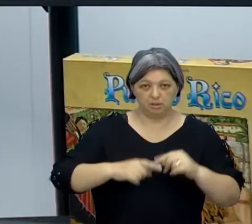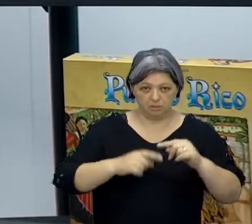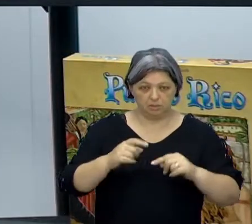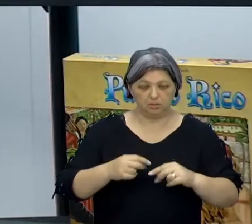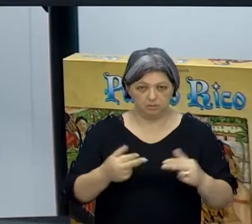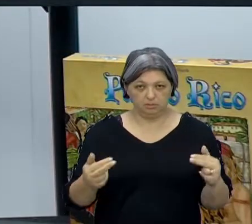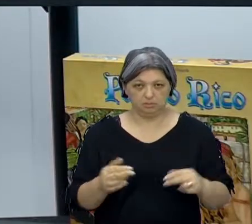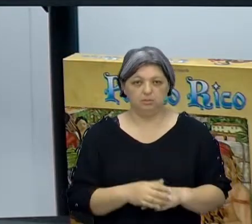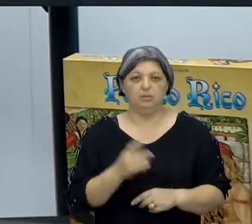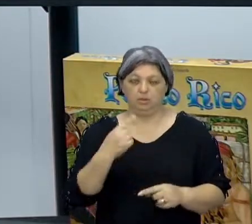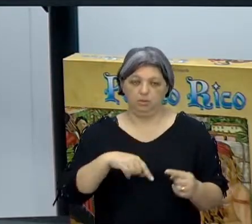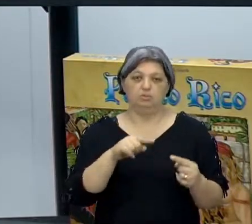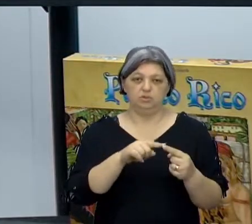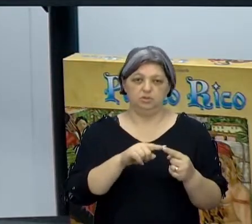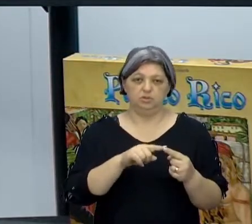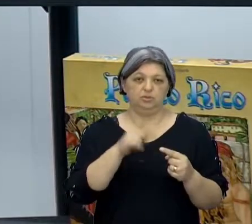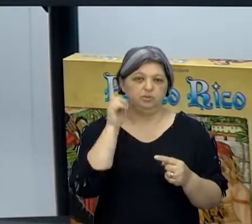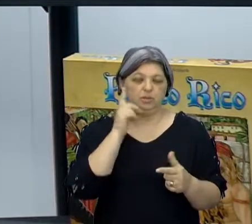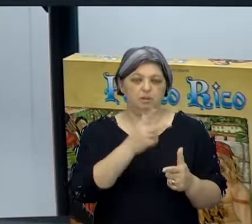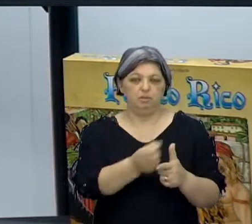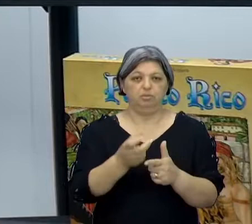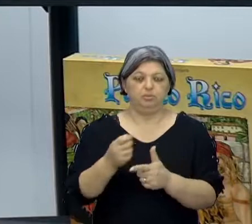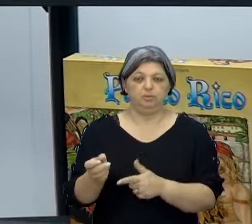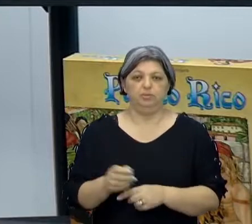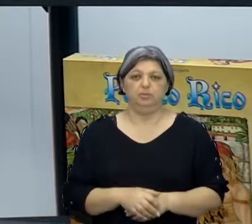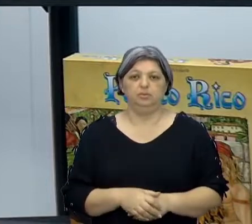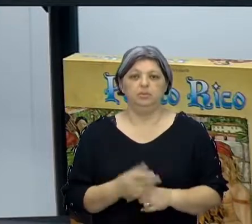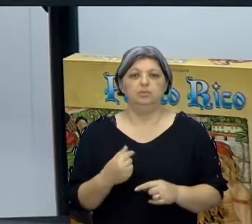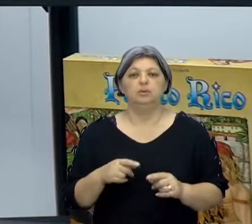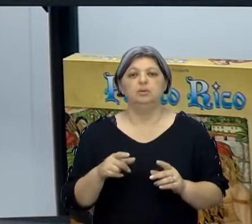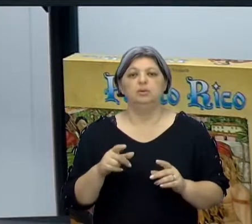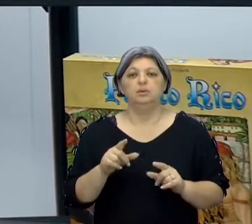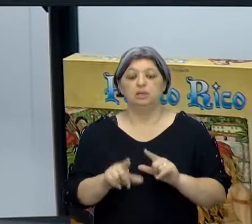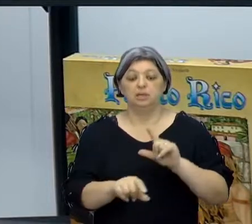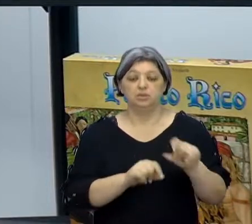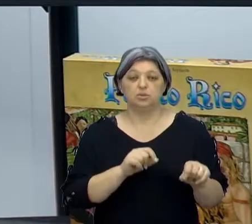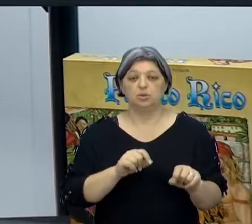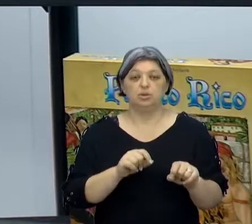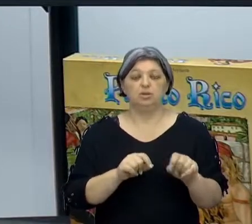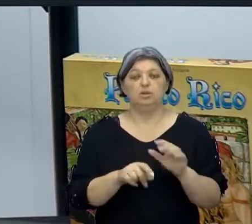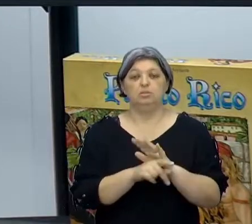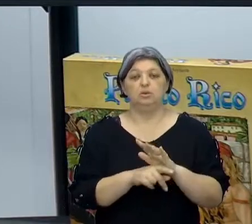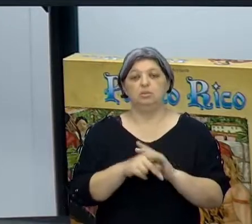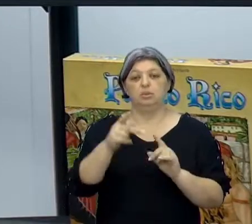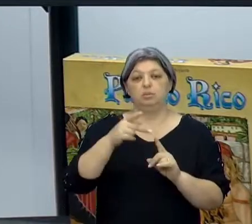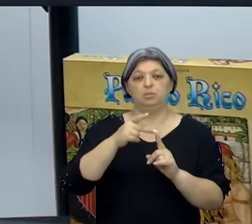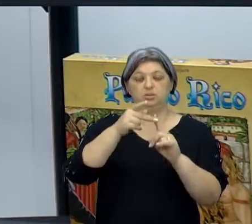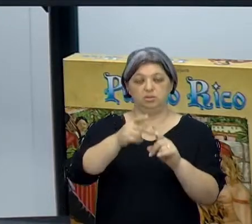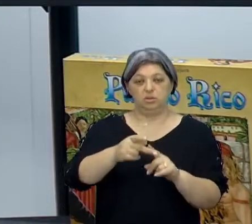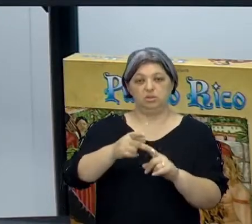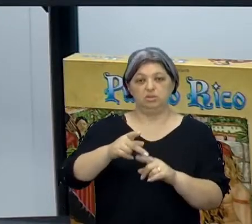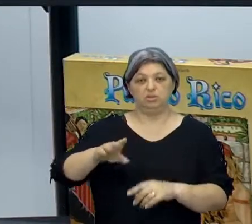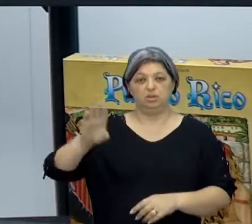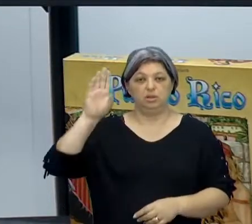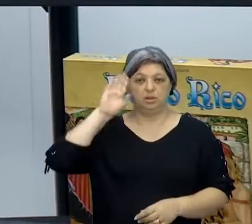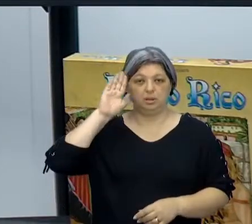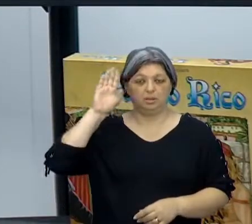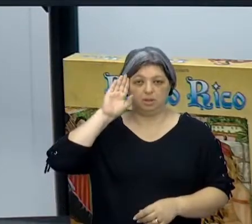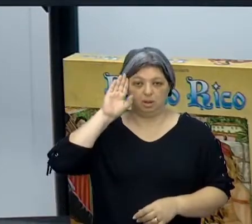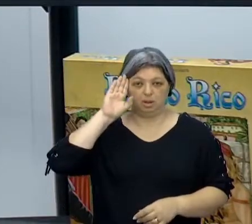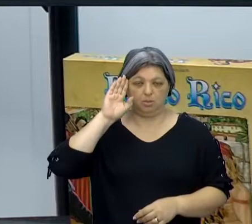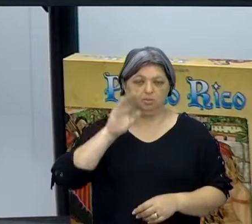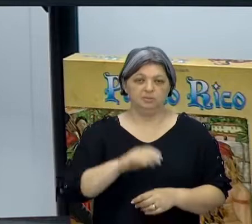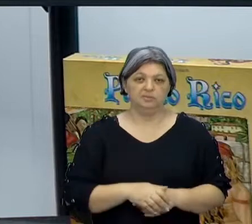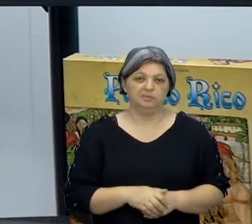nosso objetivo com o jogo. No caso do capitão, ele vai ganhar pontos. Quem escolheu o capitão vai ganhar pontos de vitória a mais. Aí, a partir